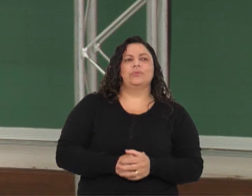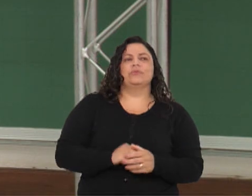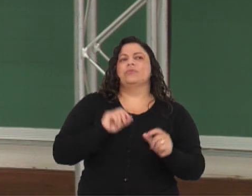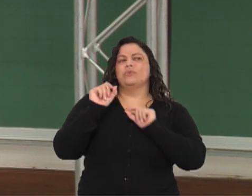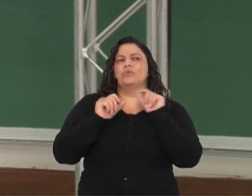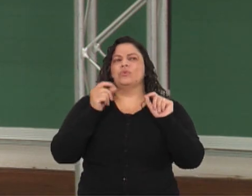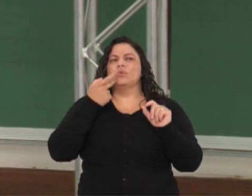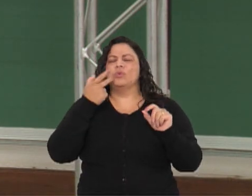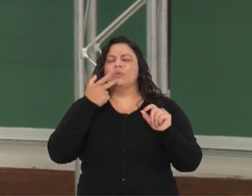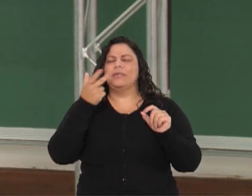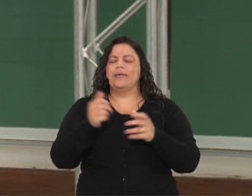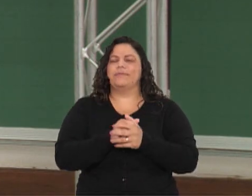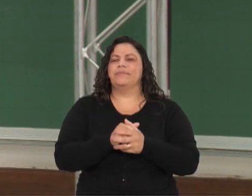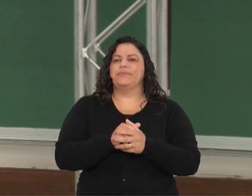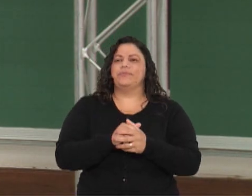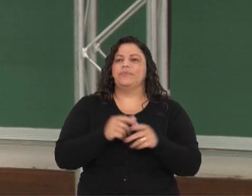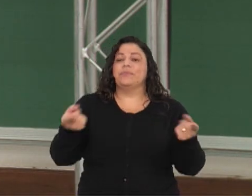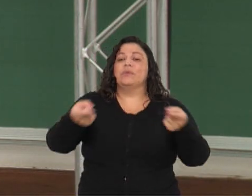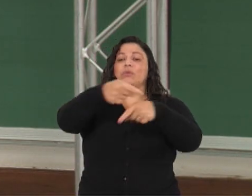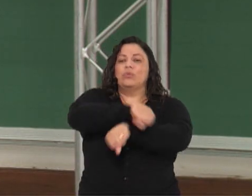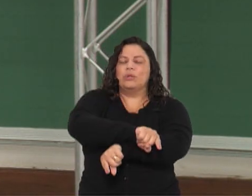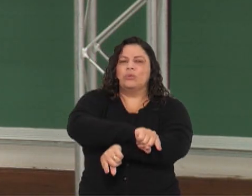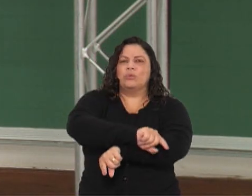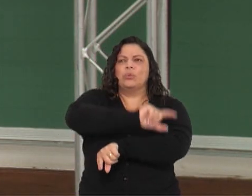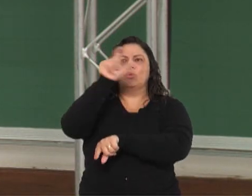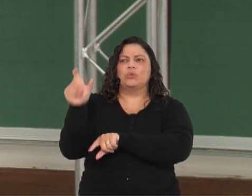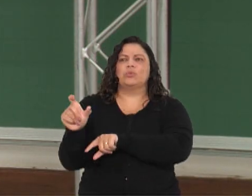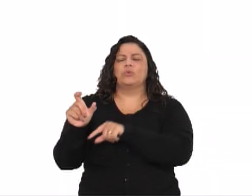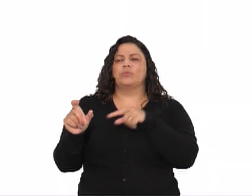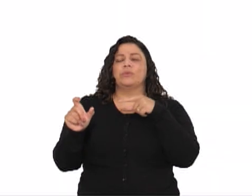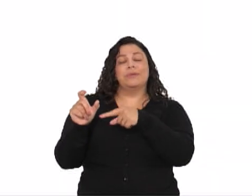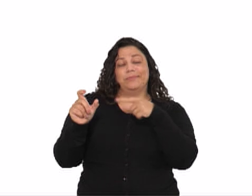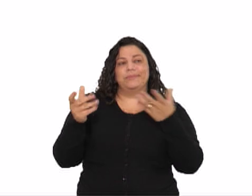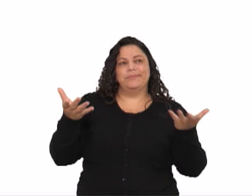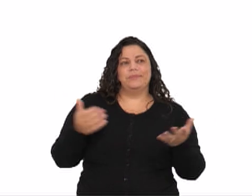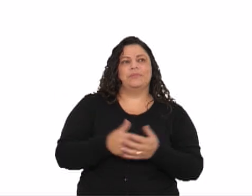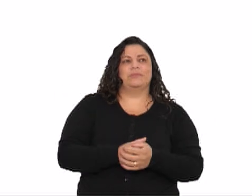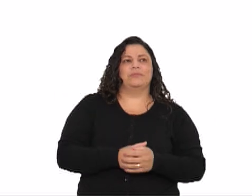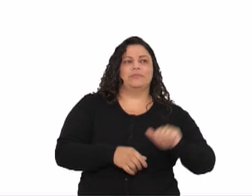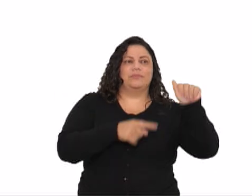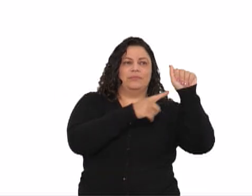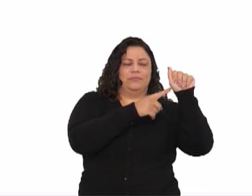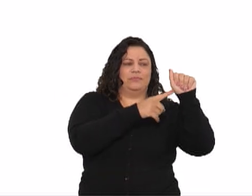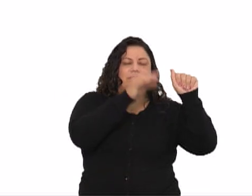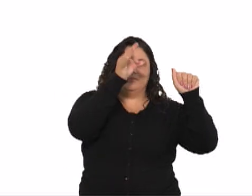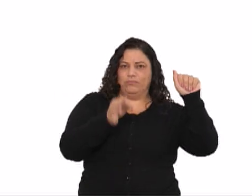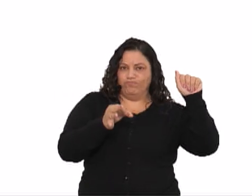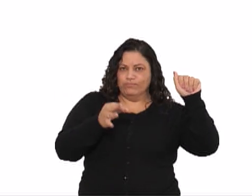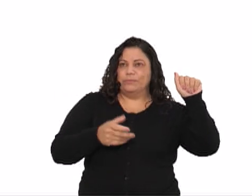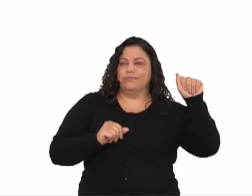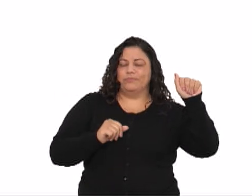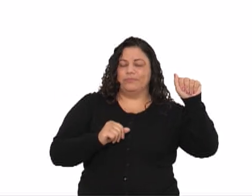aqui das formas, então circular e round, redondo, é a mesma